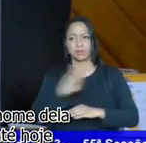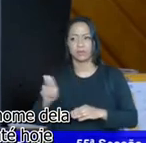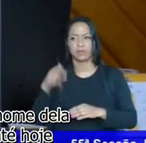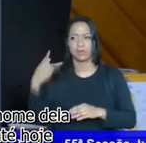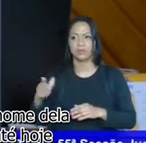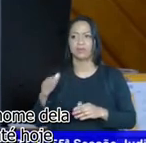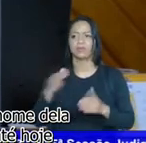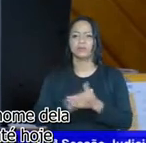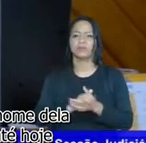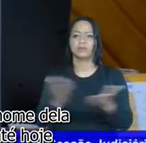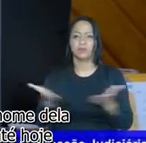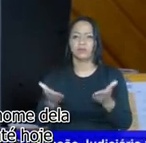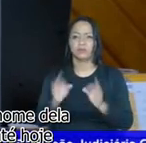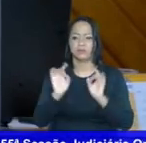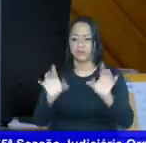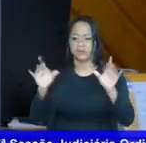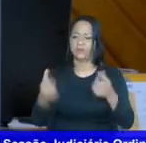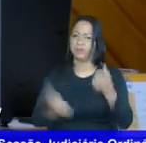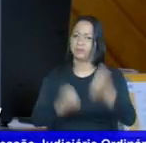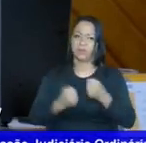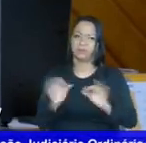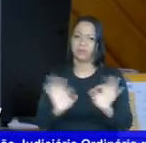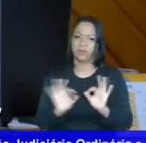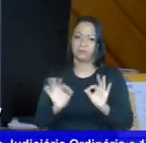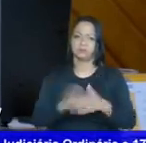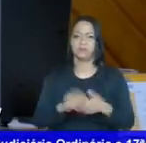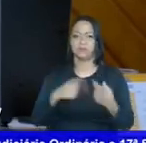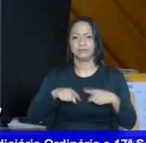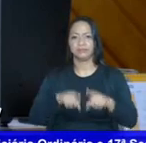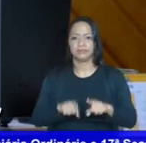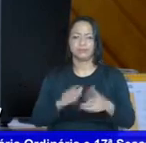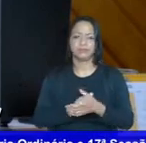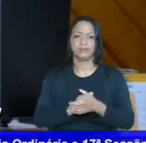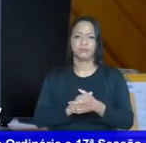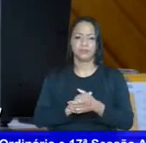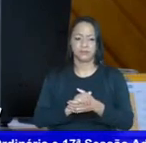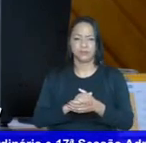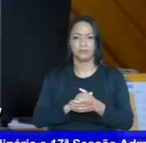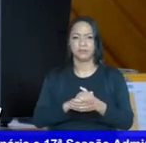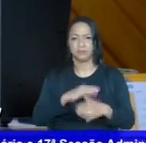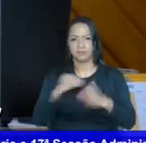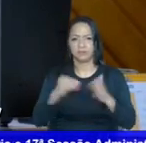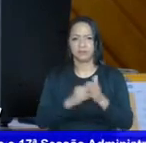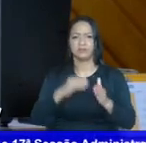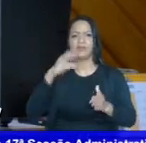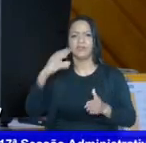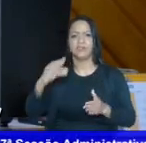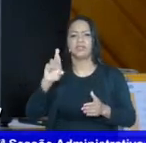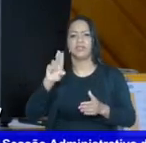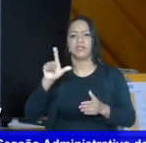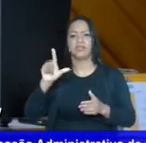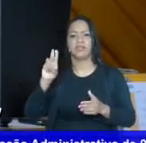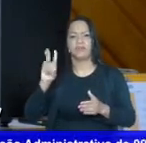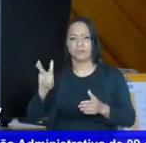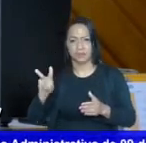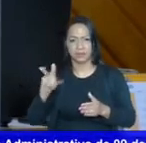hoje. Correto. Ela não vendeu esse Celta até hoje. Então, embora não tenha sido juntado, o CRLV está no nome do proprietário